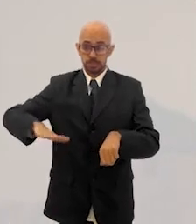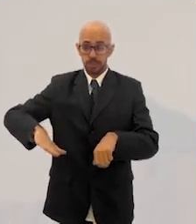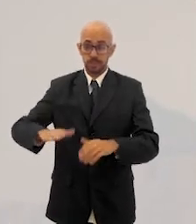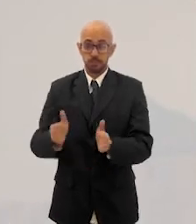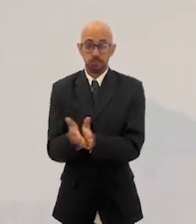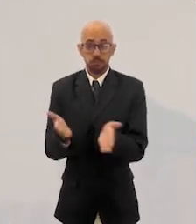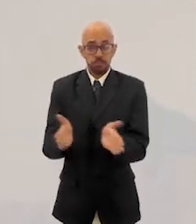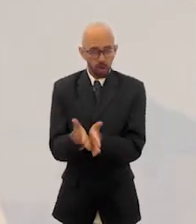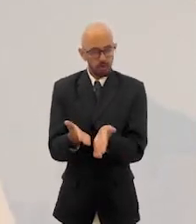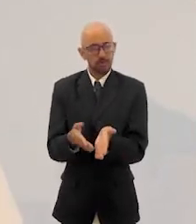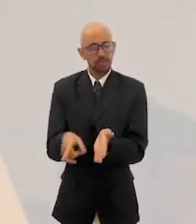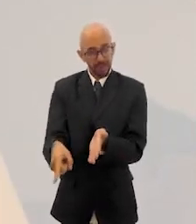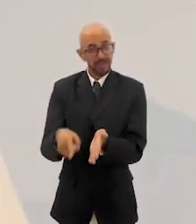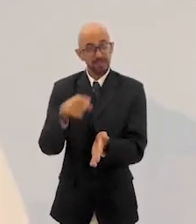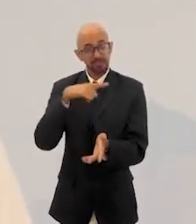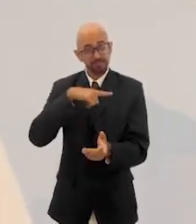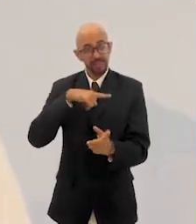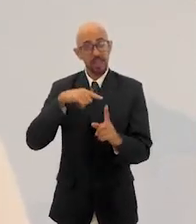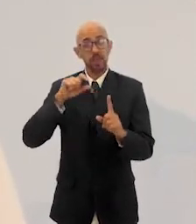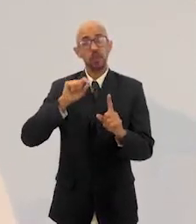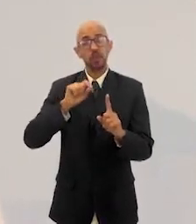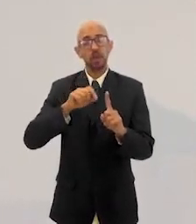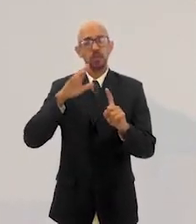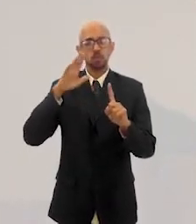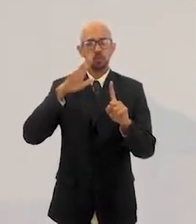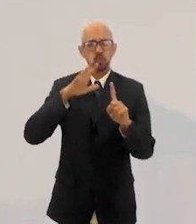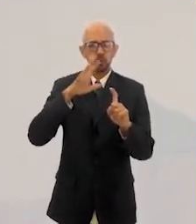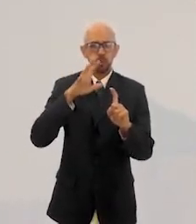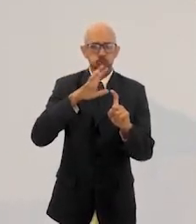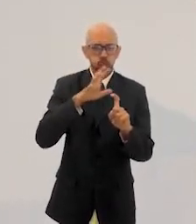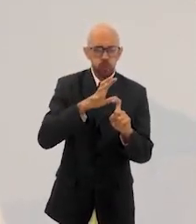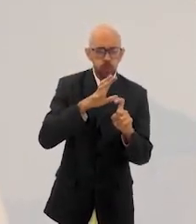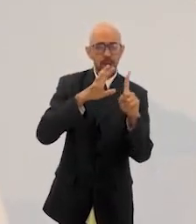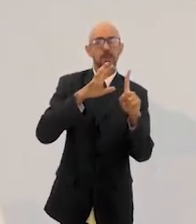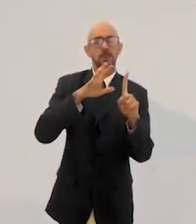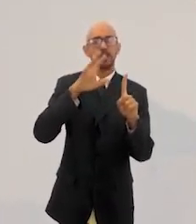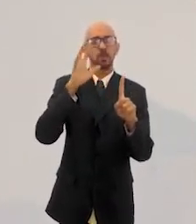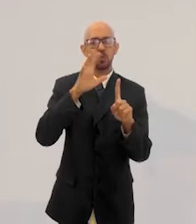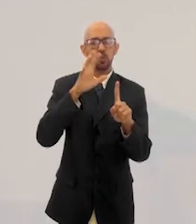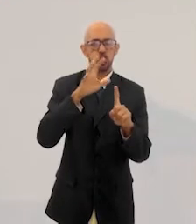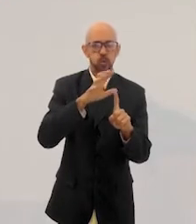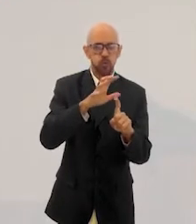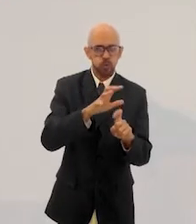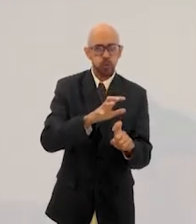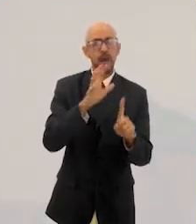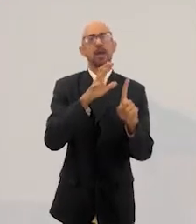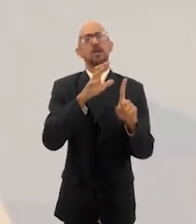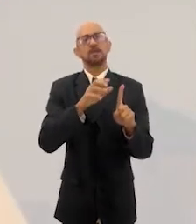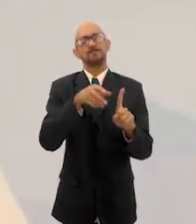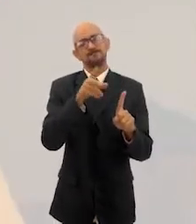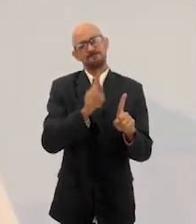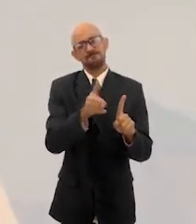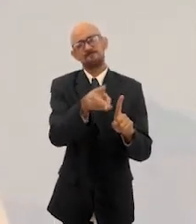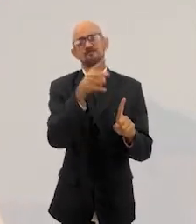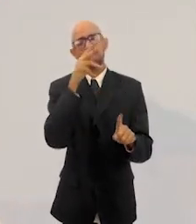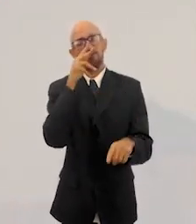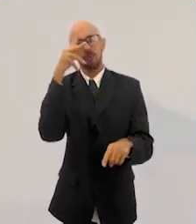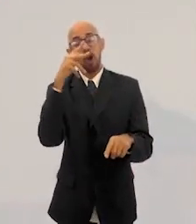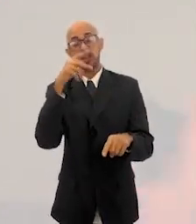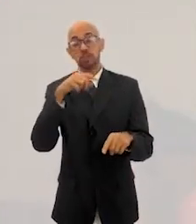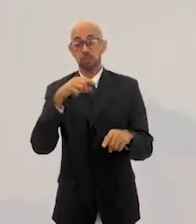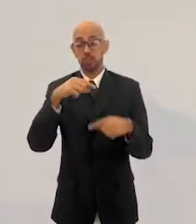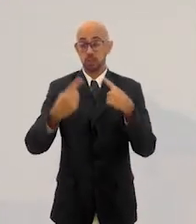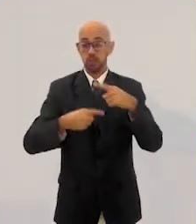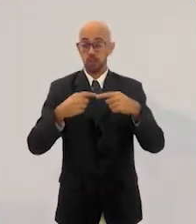uma resiliência muito grande, uma percepção muito interessante que nós adultos perdemos hoje. Nada visto o resultado de